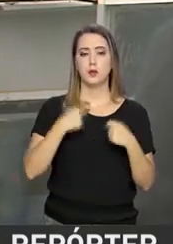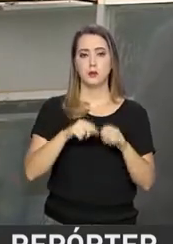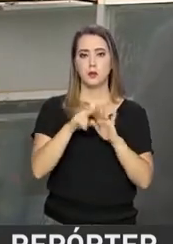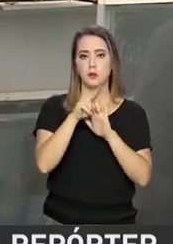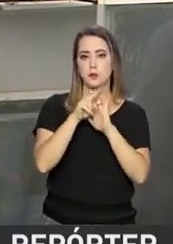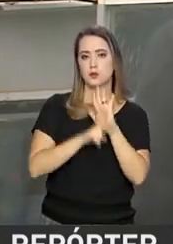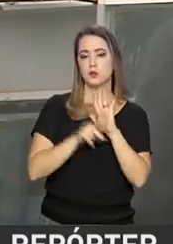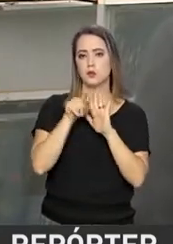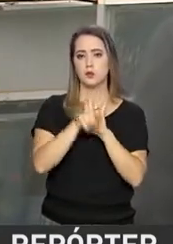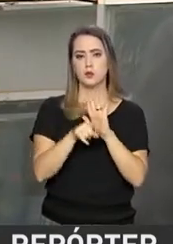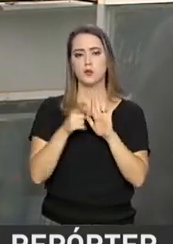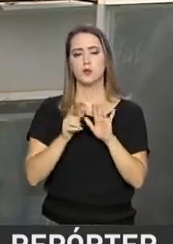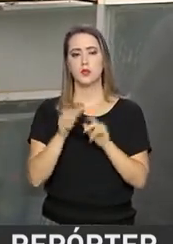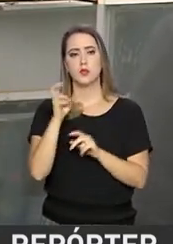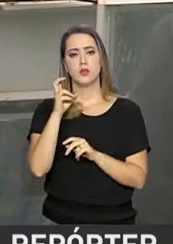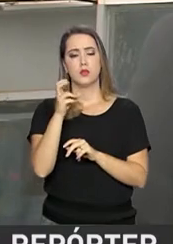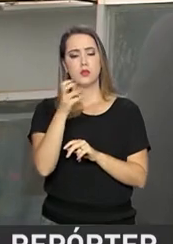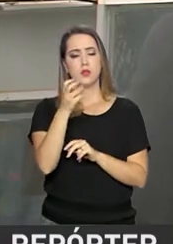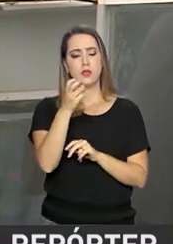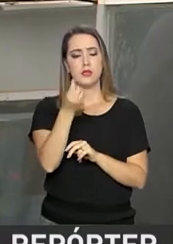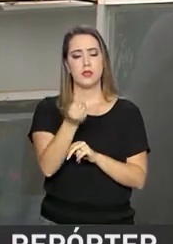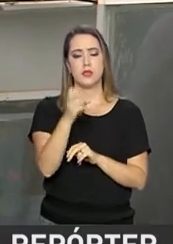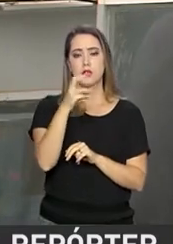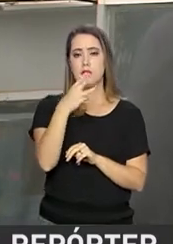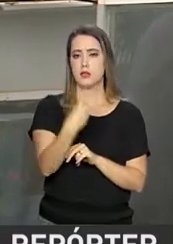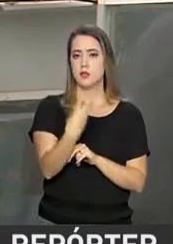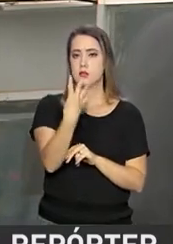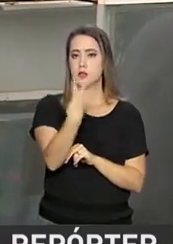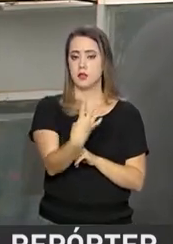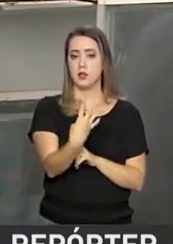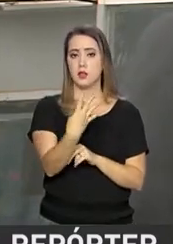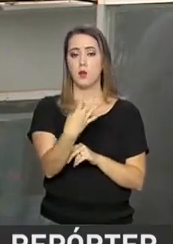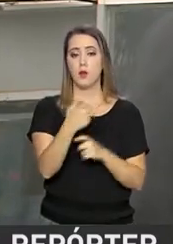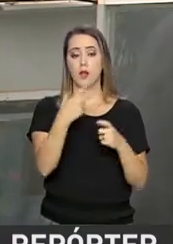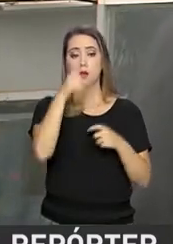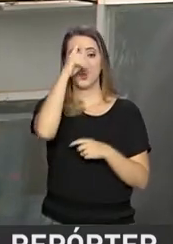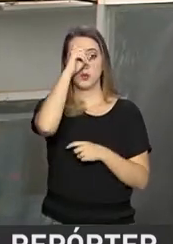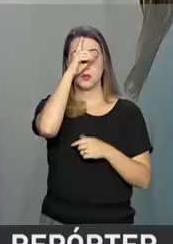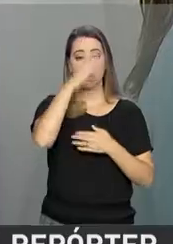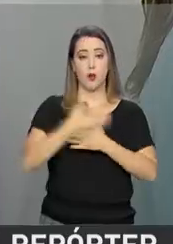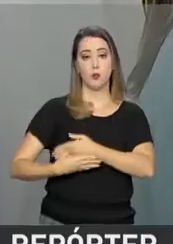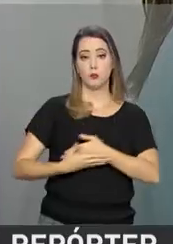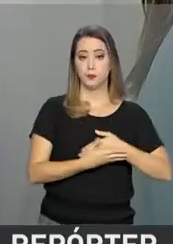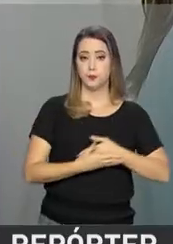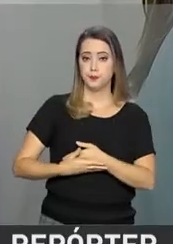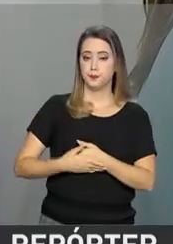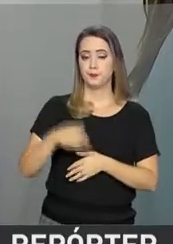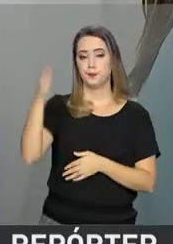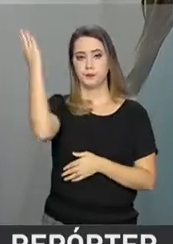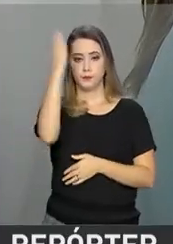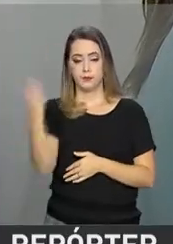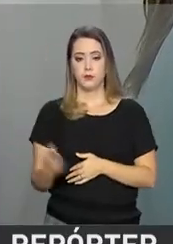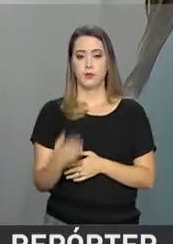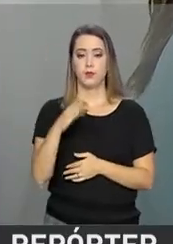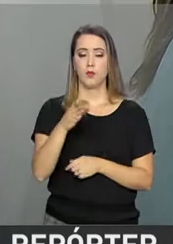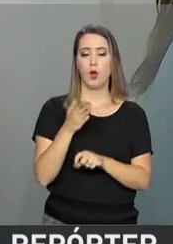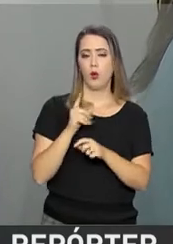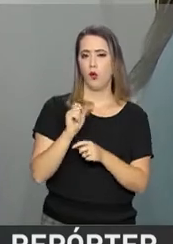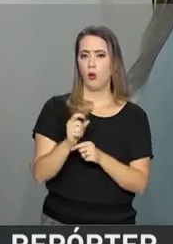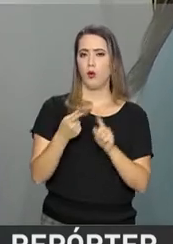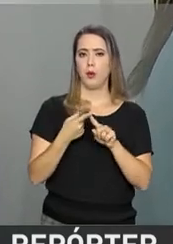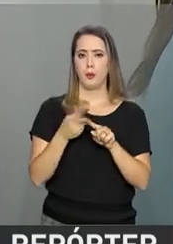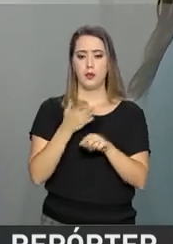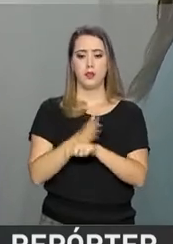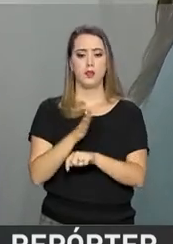inicialmente em 634 maternidades do país o projeto prevê a capacitação de